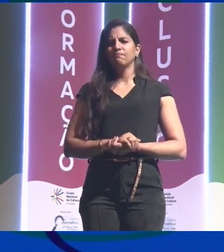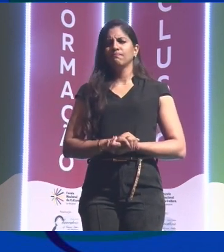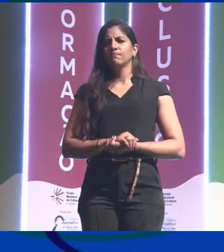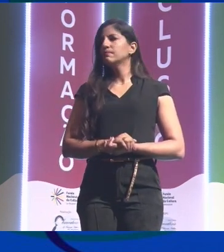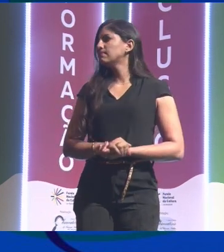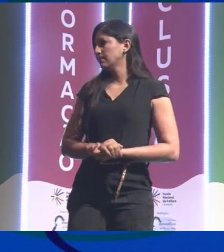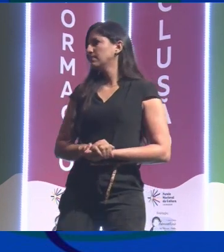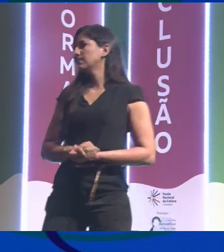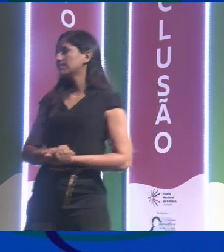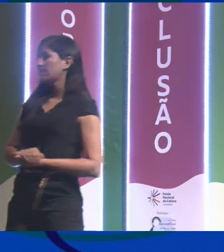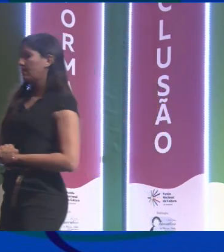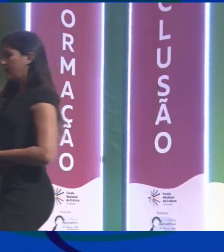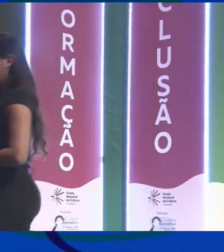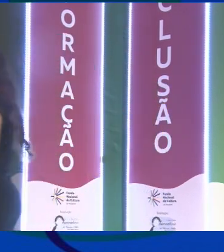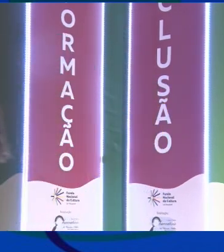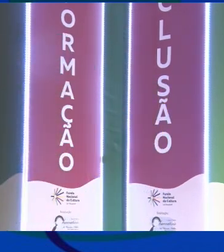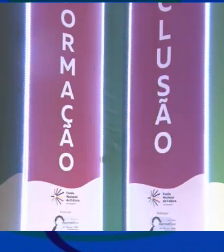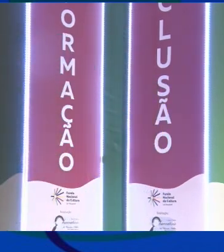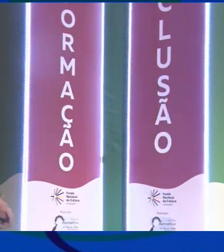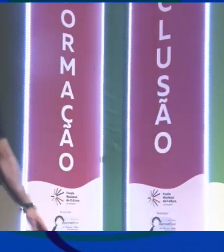estou aqui.